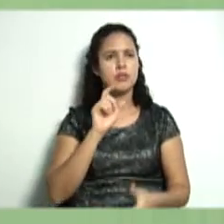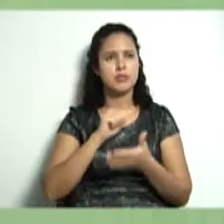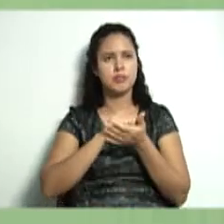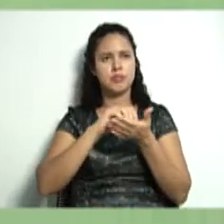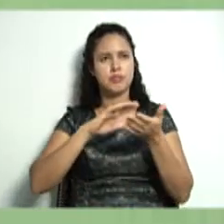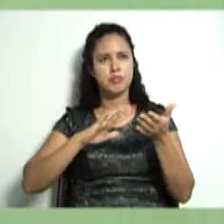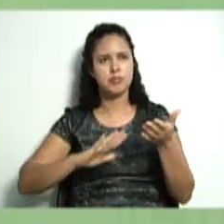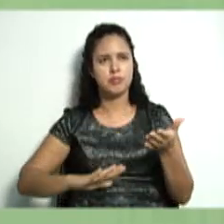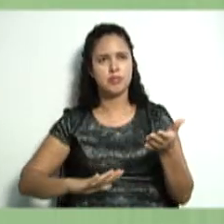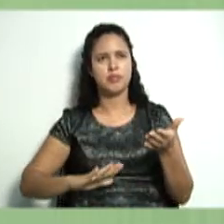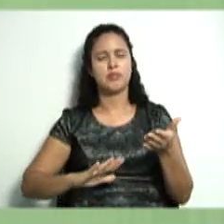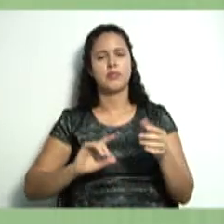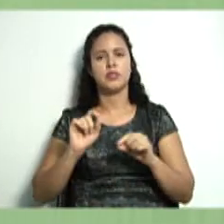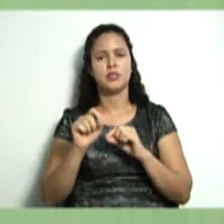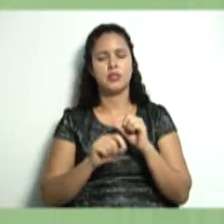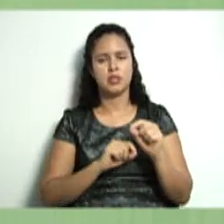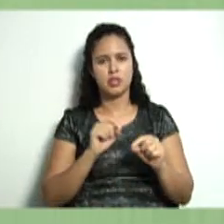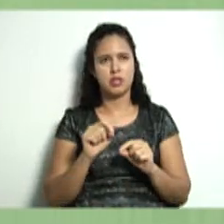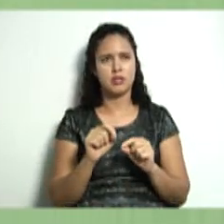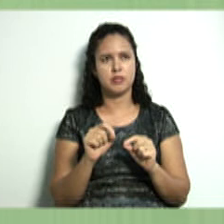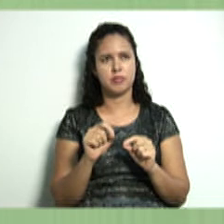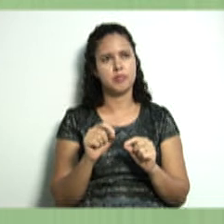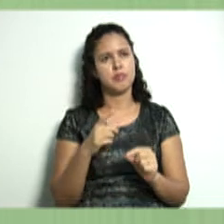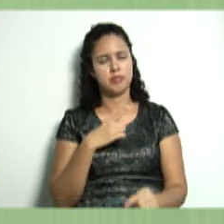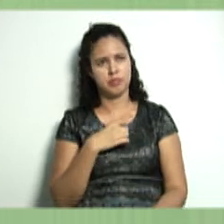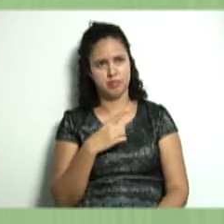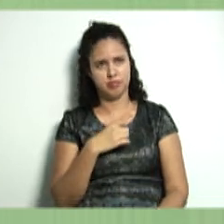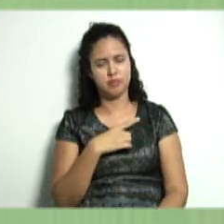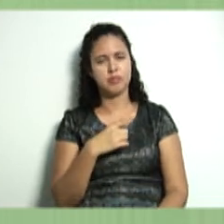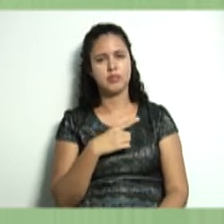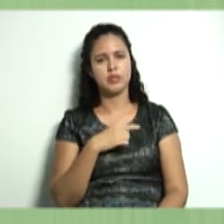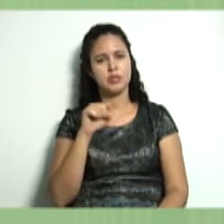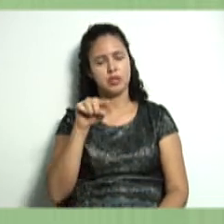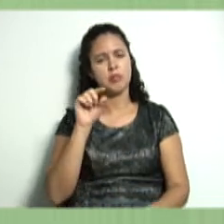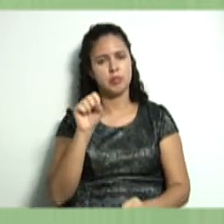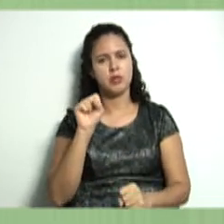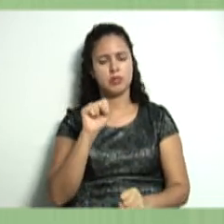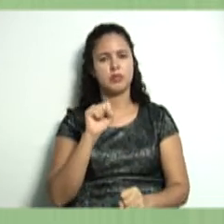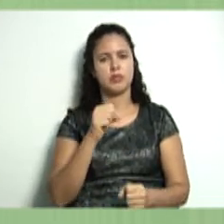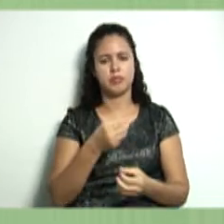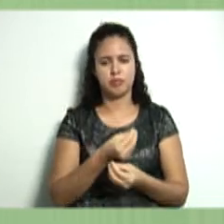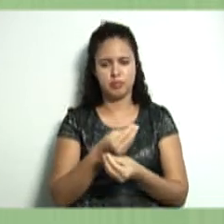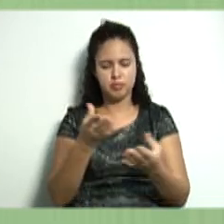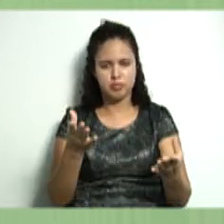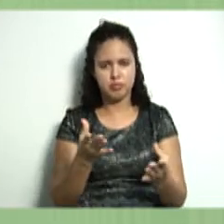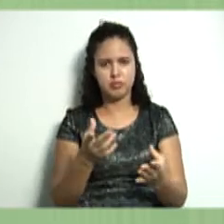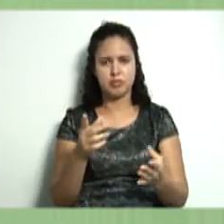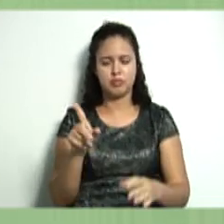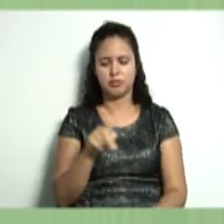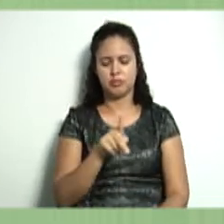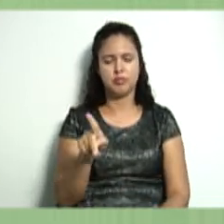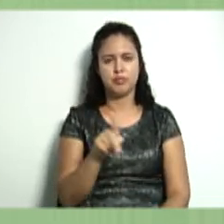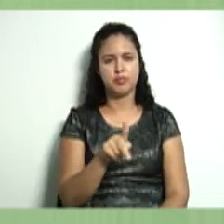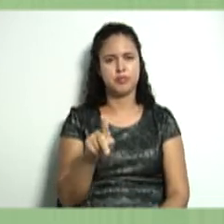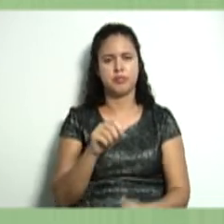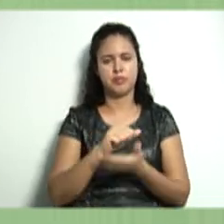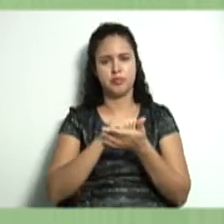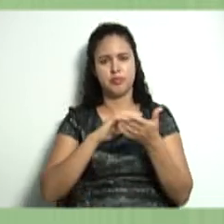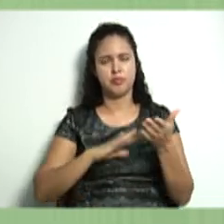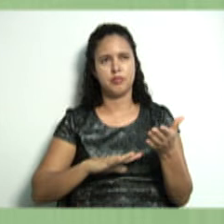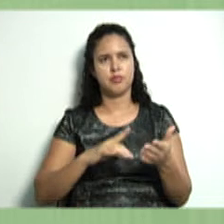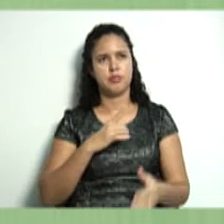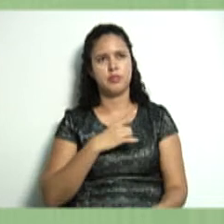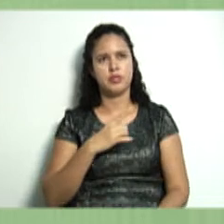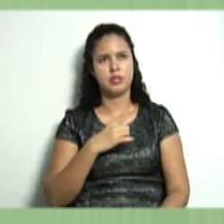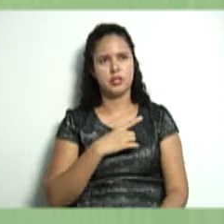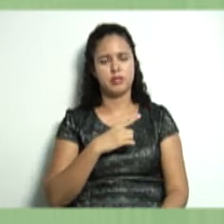do ambiente virtual. E é lógico, você pode entregar para o seu professor essas atividades. Então, a gente tem a